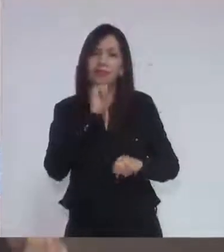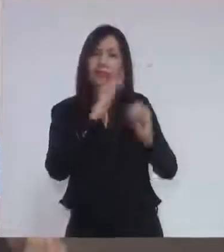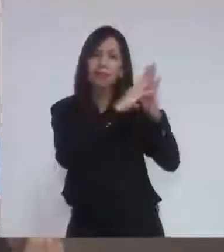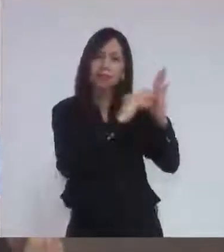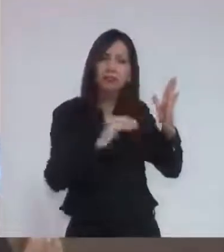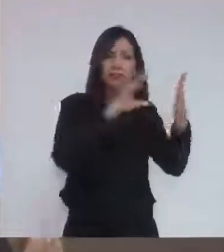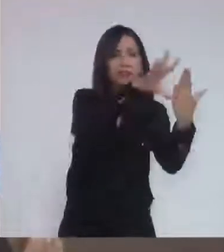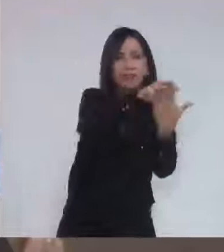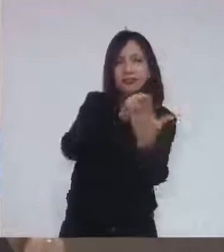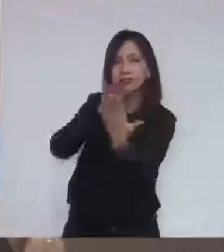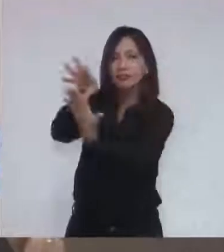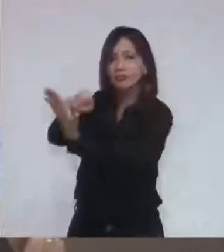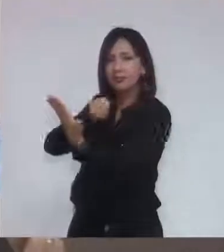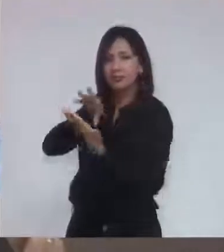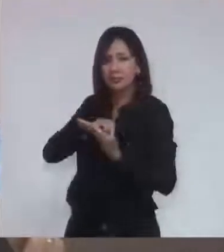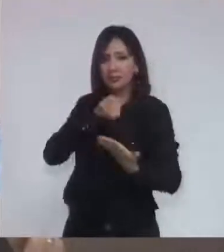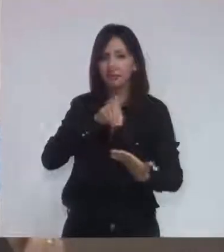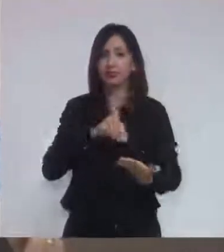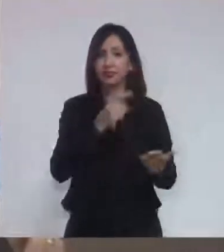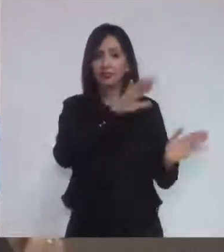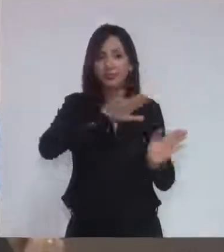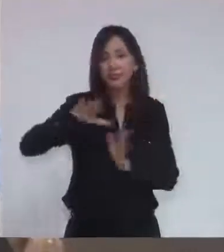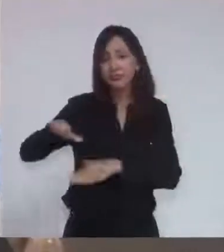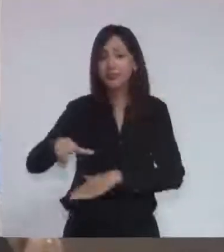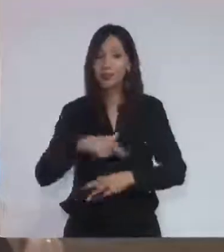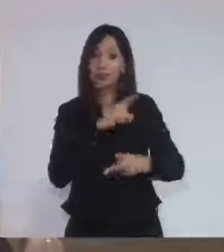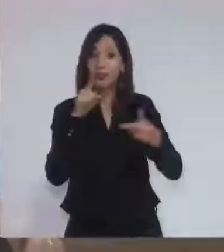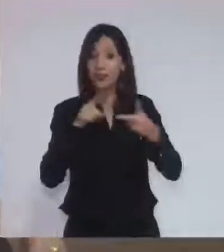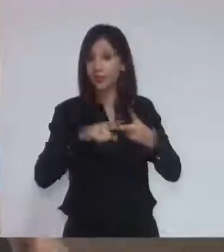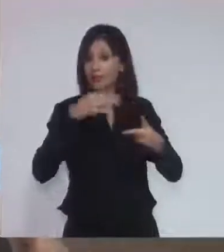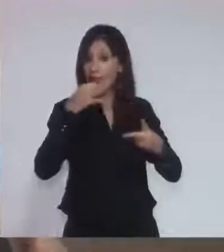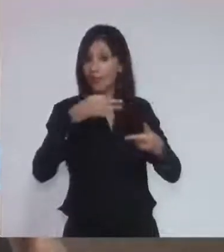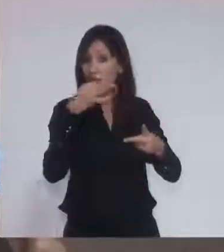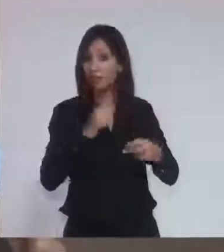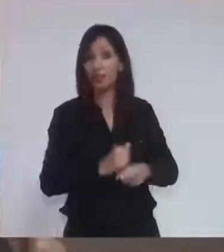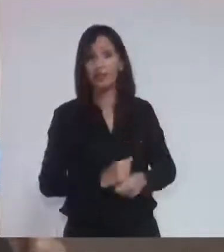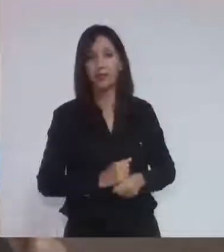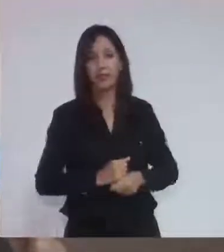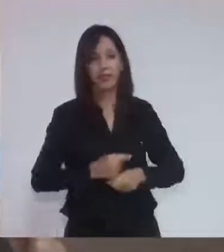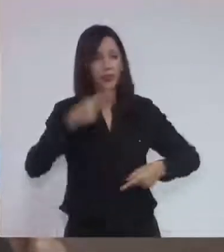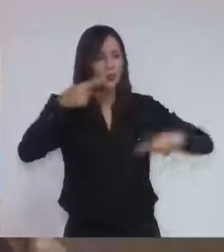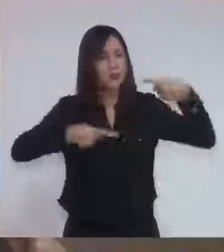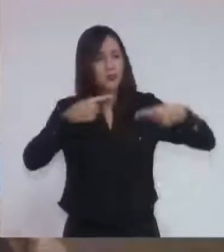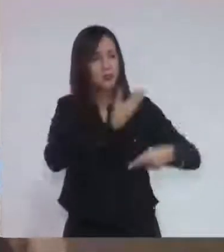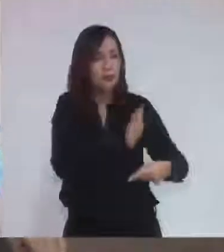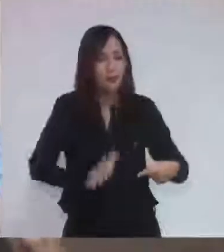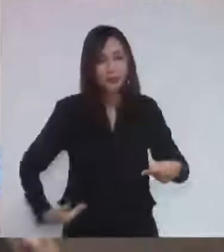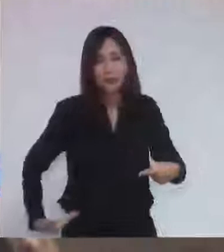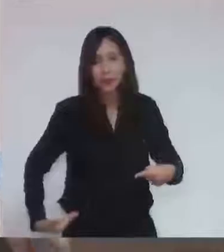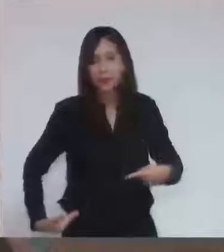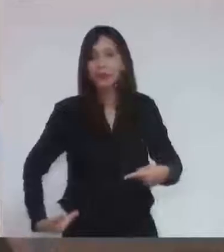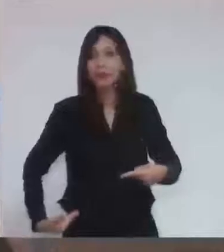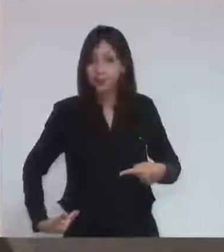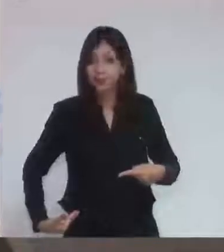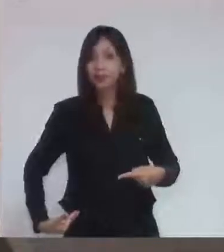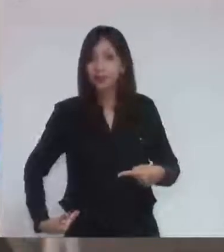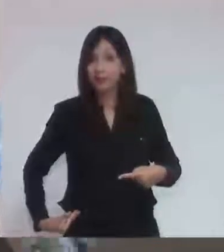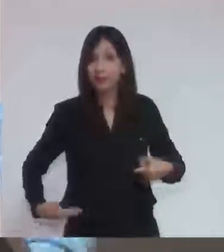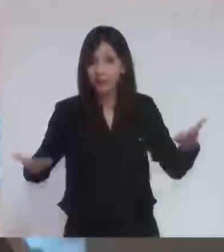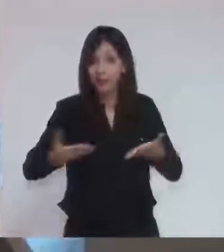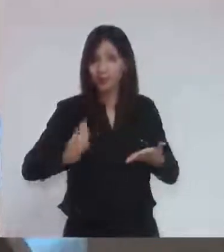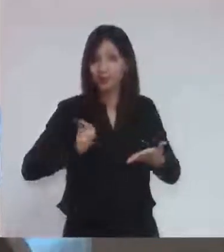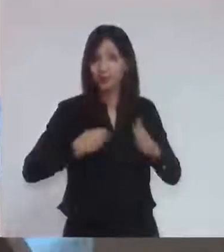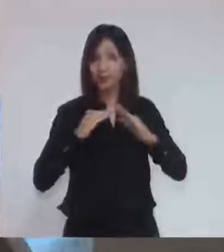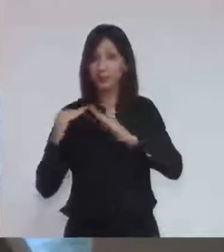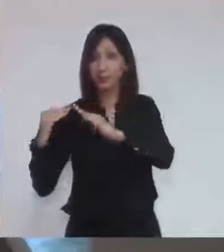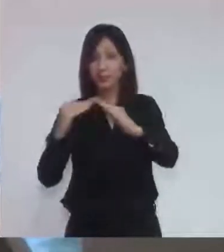benefício para a cidade? Uma outra sugestão, uma política pública com planejamento municipal para habitação. Hoje, né,